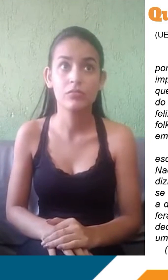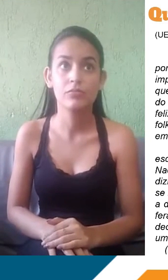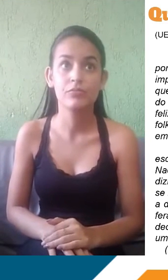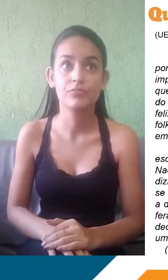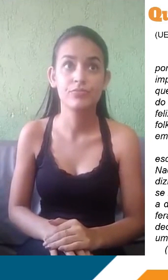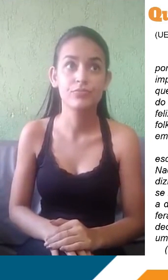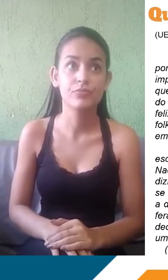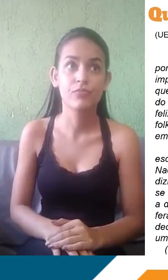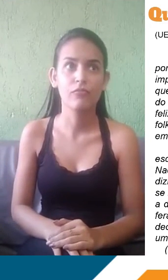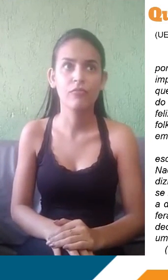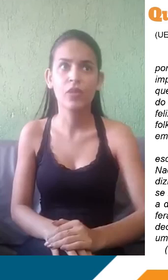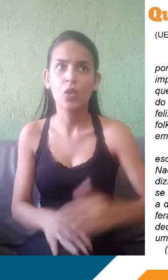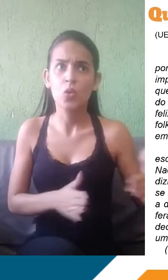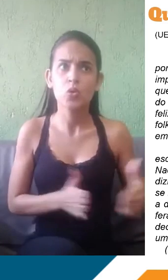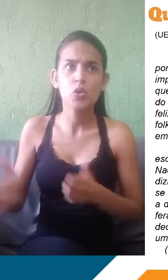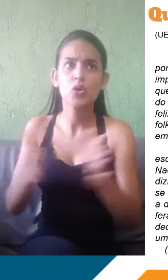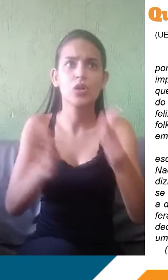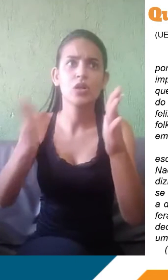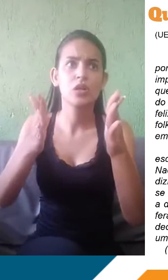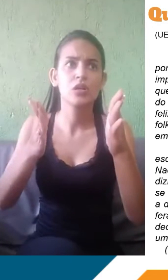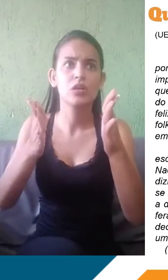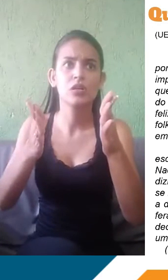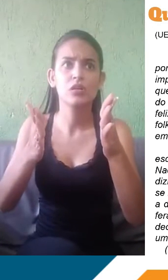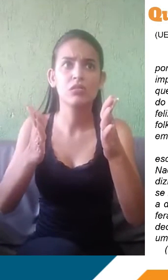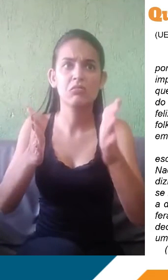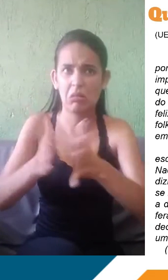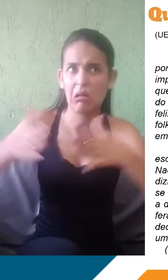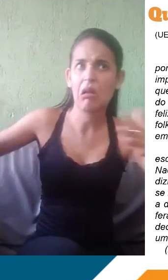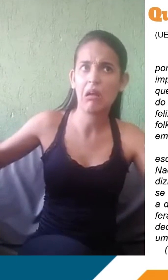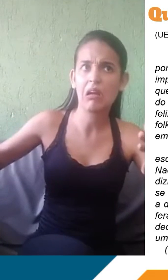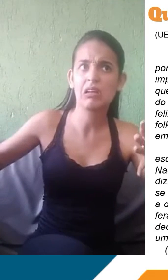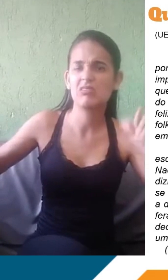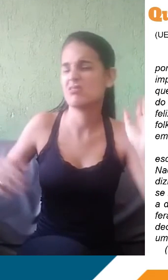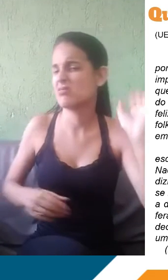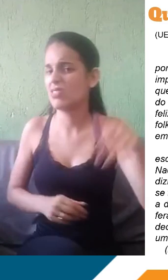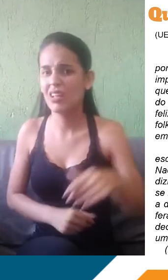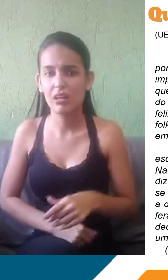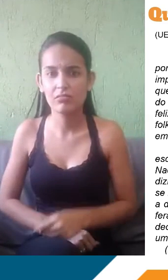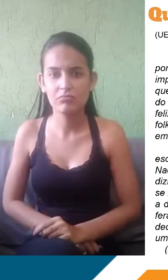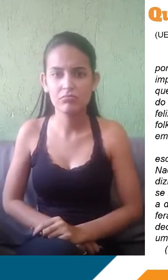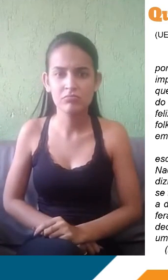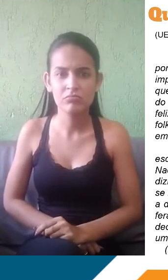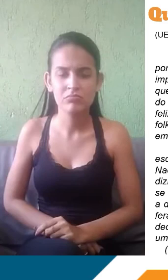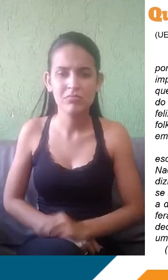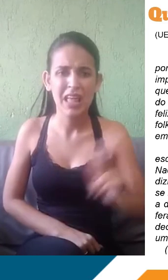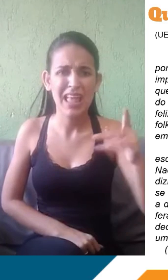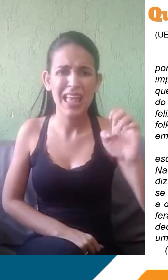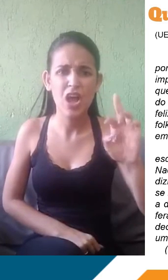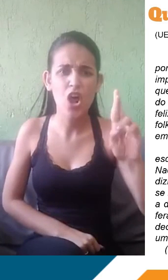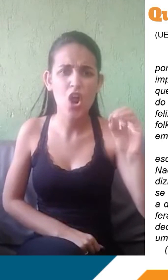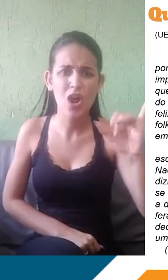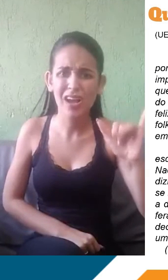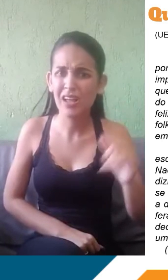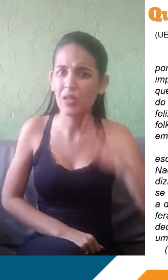fossem. Em que lhe contribuiria para a felicidade saber o nome dos heróis do Brasil? Em nada.